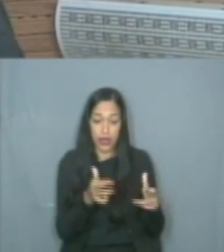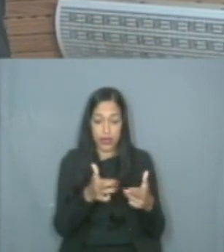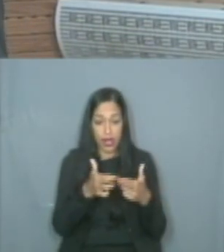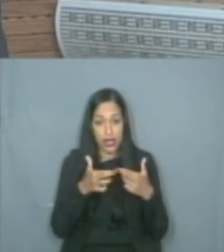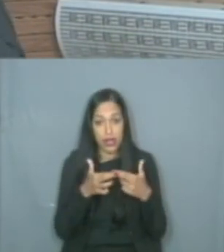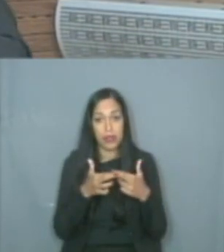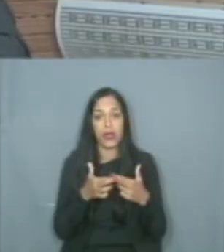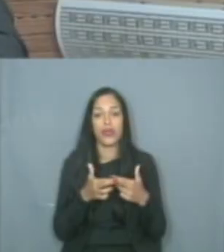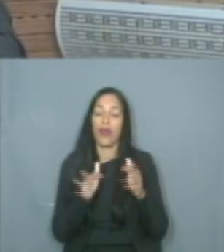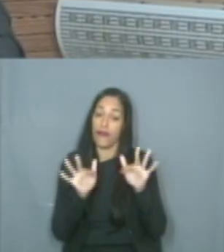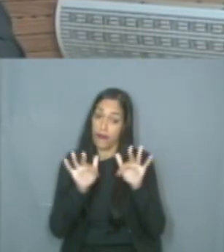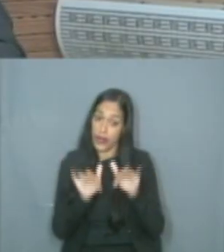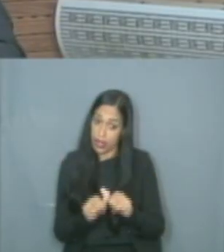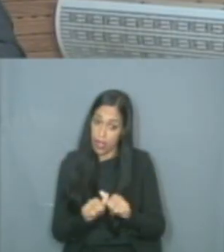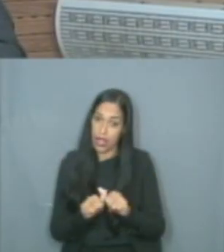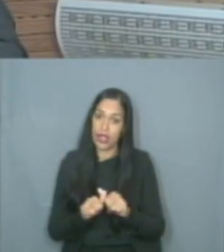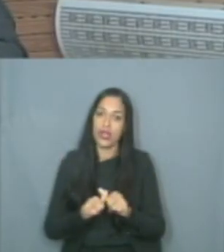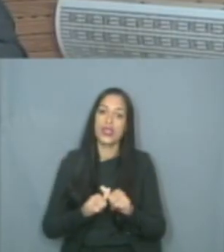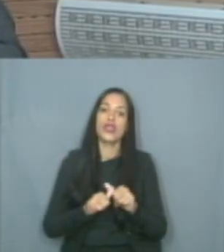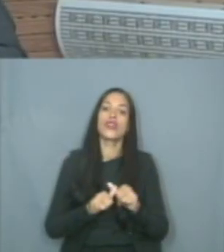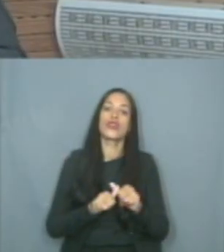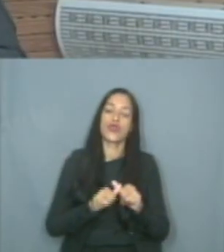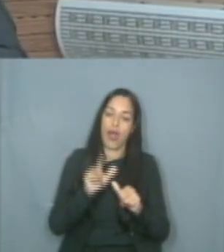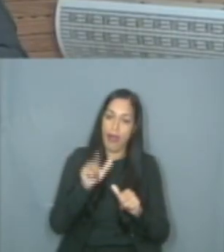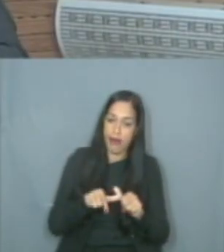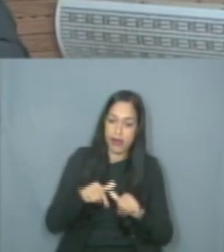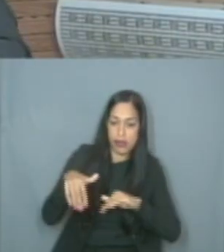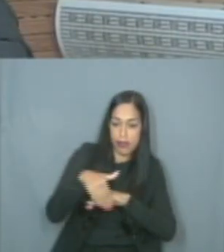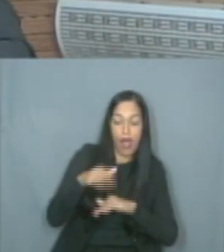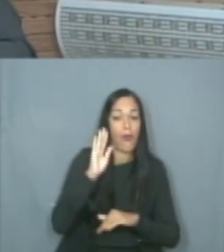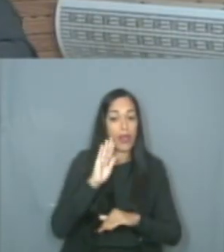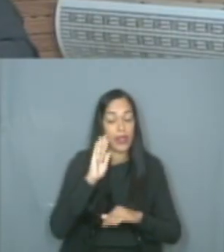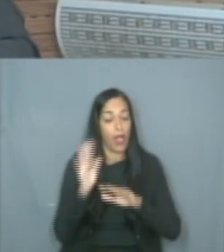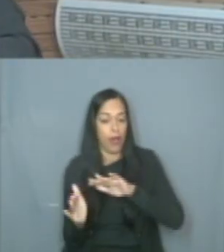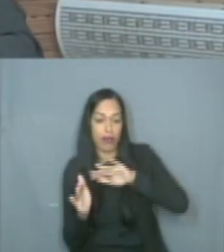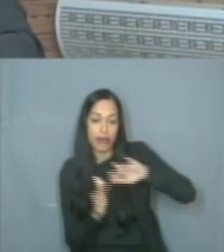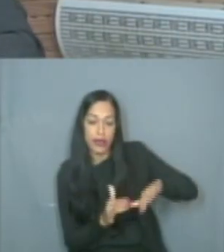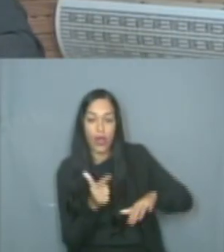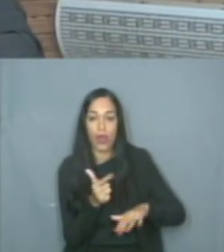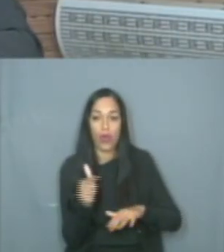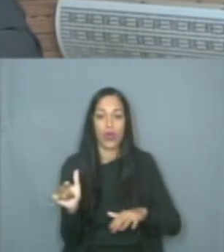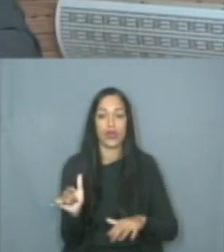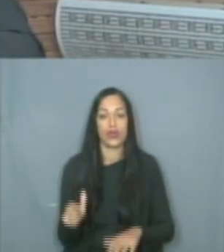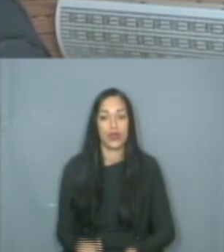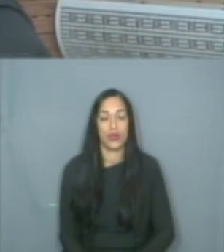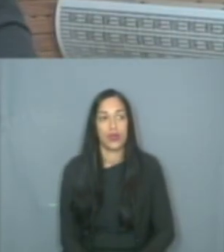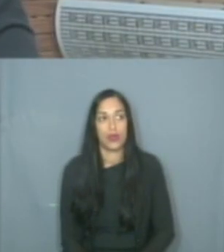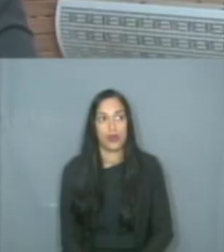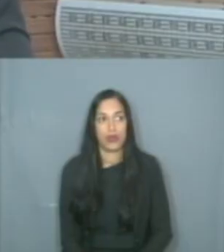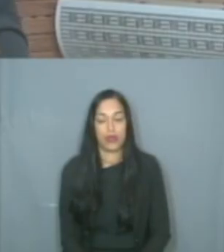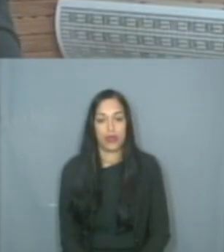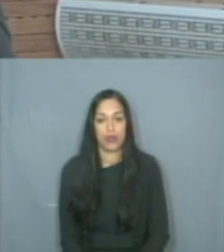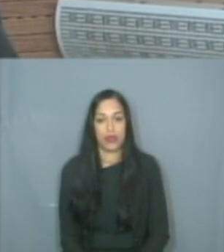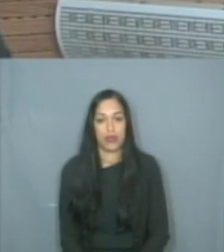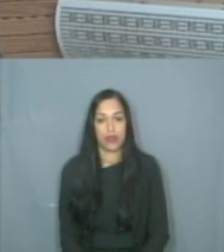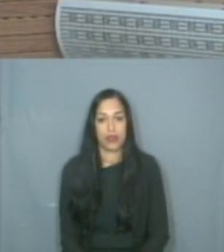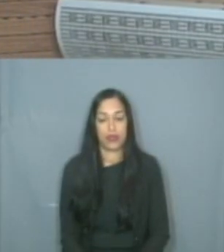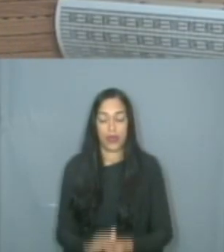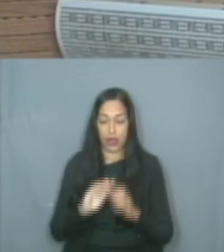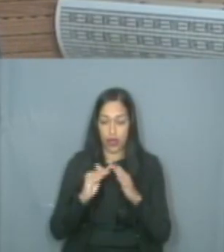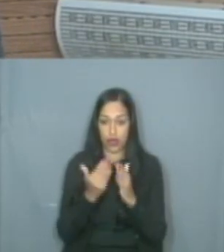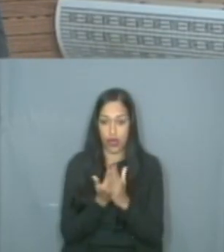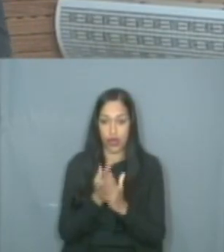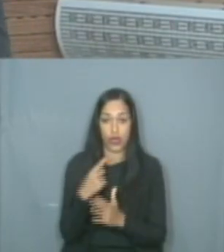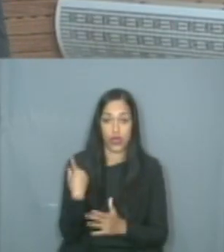requerimento, encerro esse bloco das calçadas legais e a gente vai para tratar agora das escolas. Nosso mandato